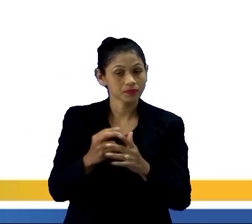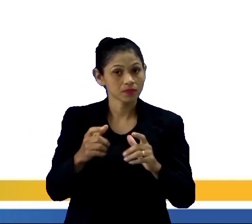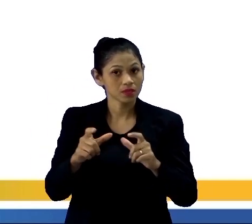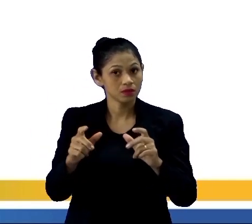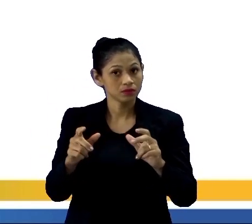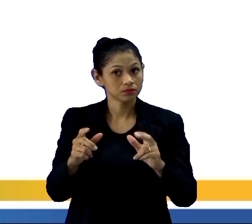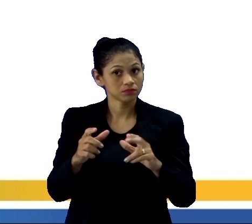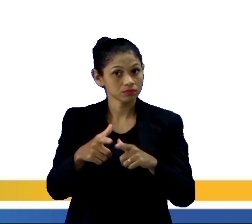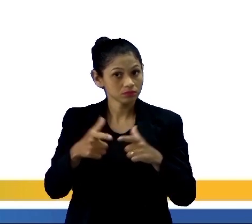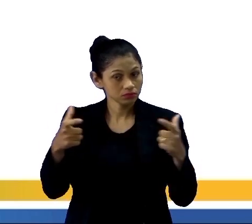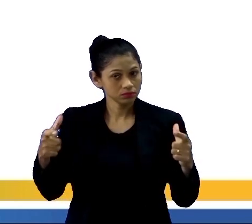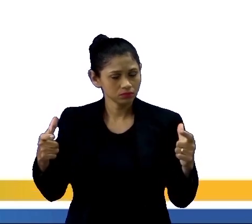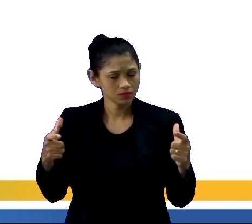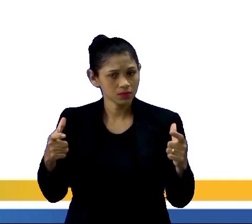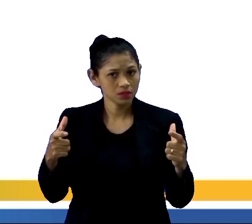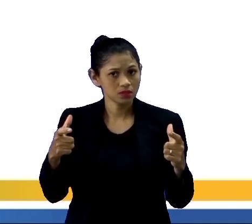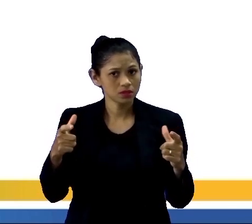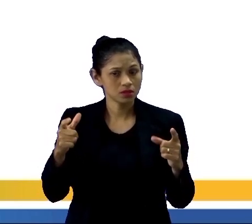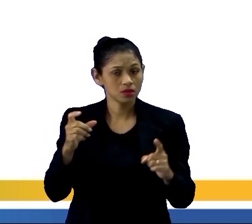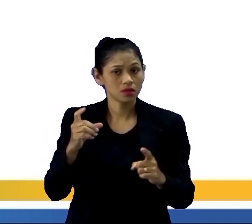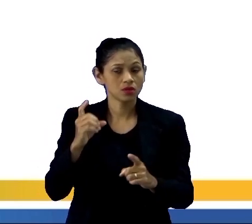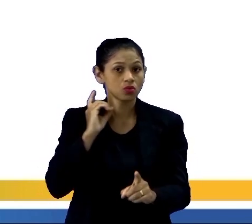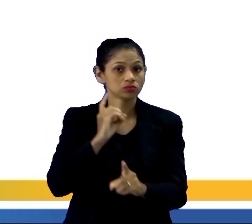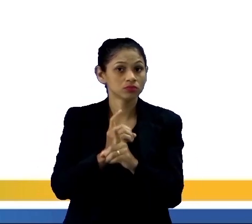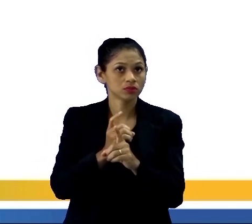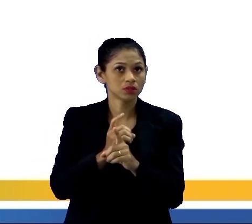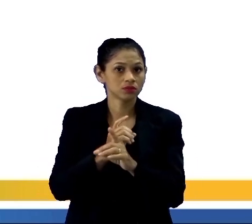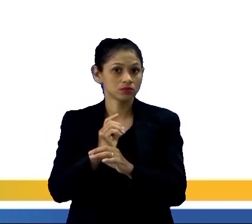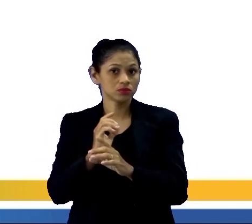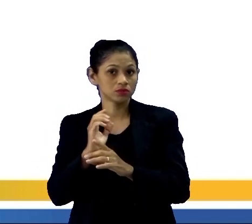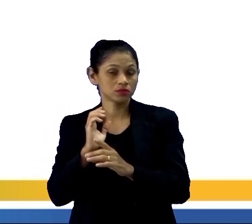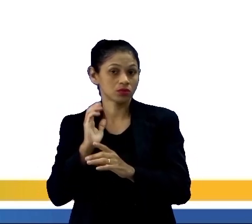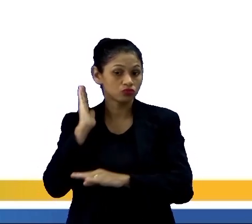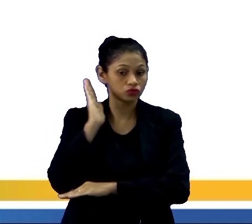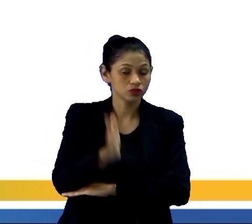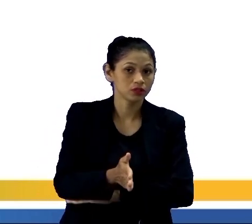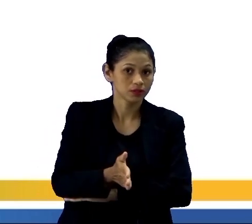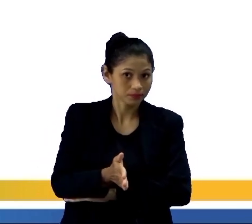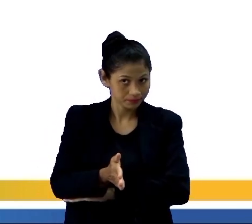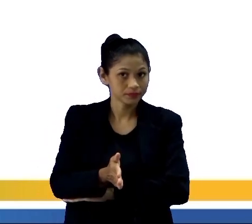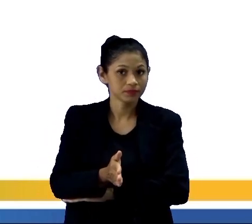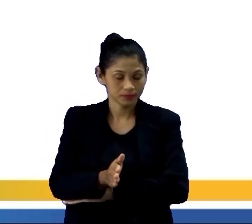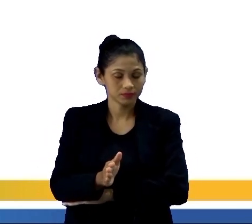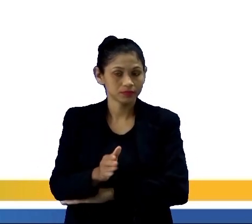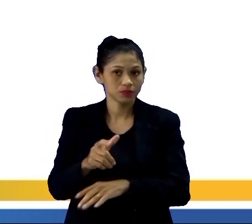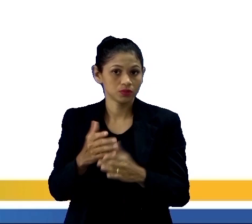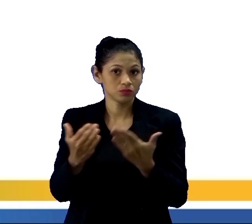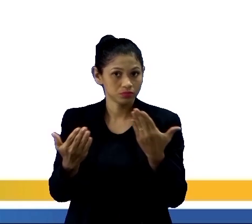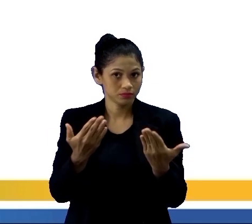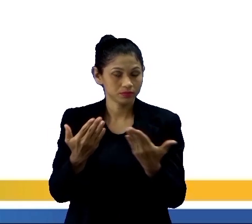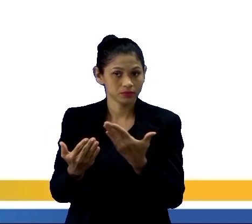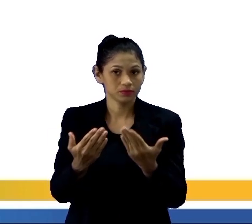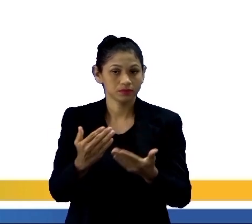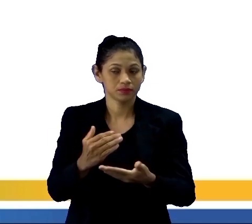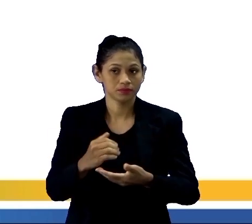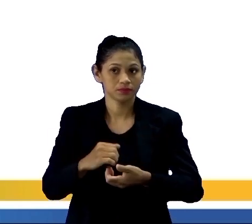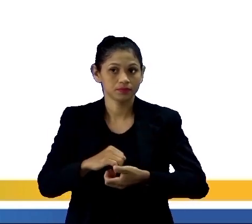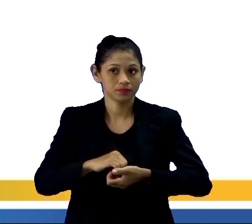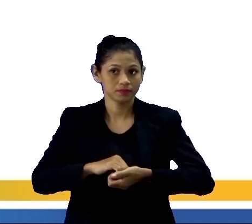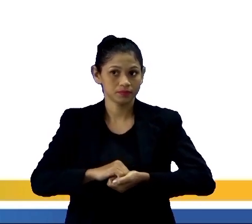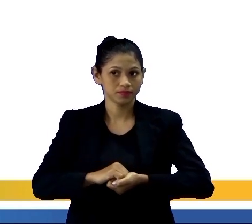e determinar se são diretamente ou inversamente proporcionais, pois isto garante o sucesso